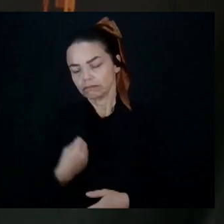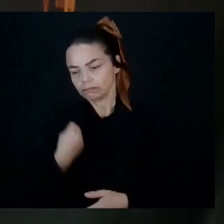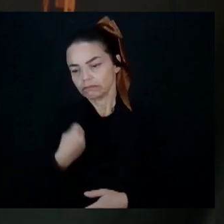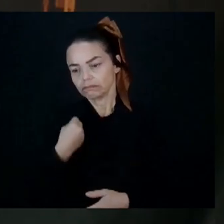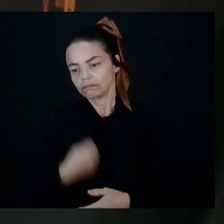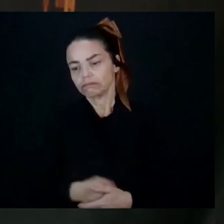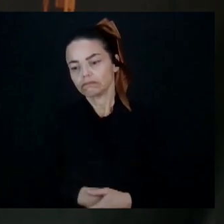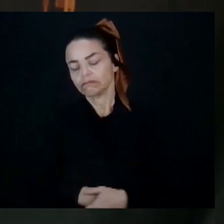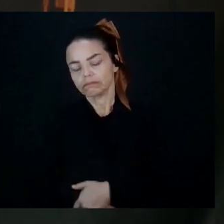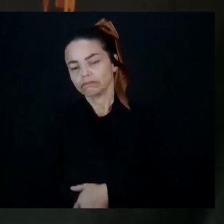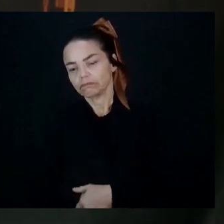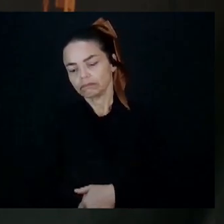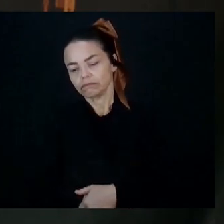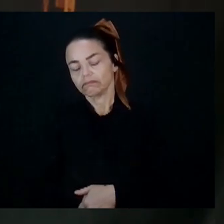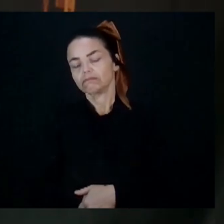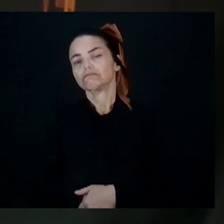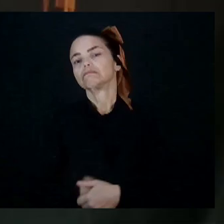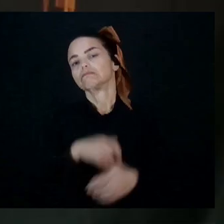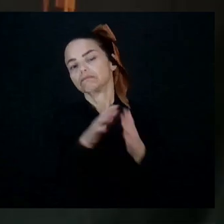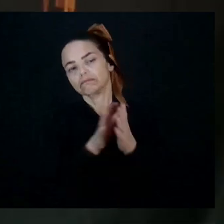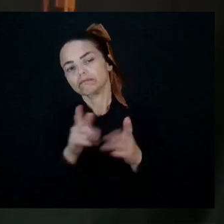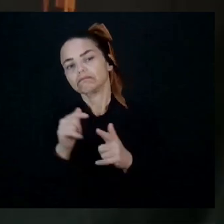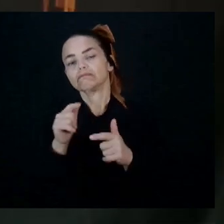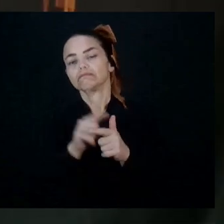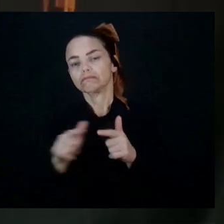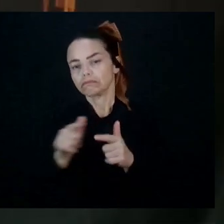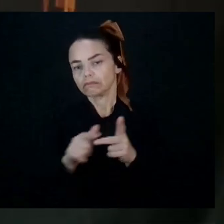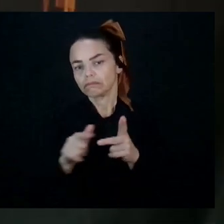repente precisaram passar por situações